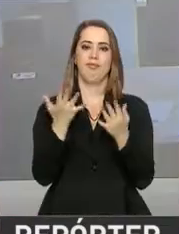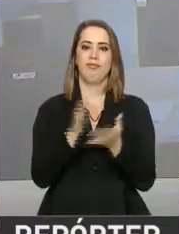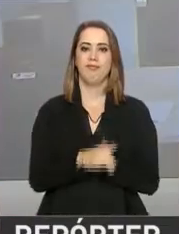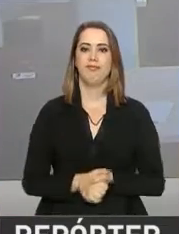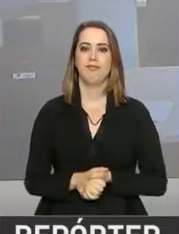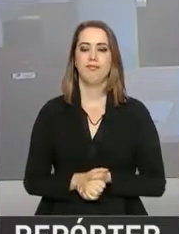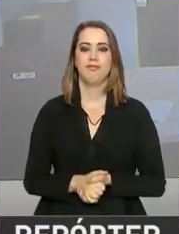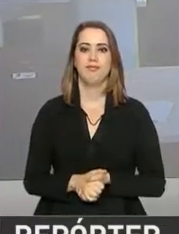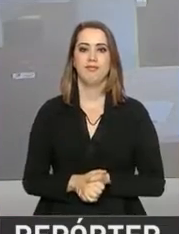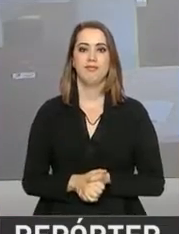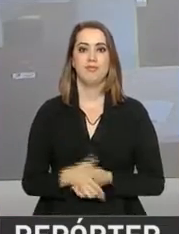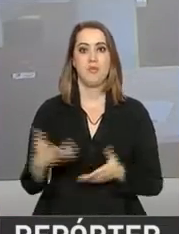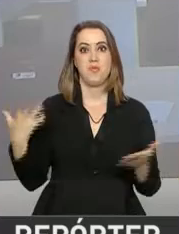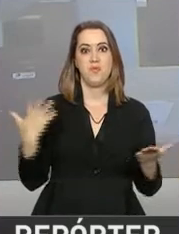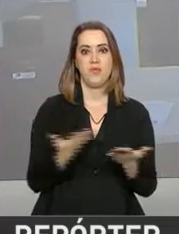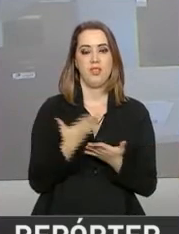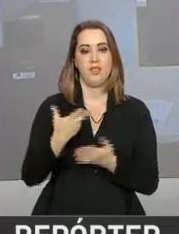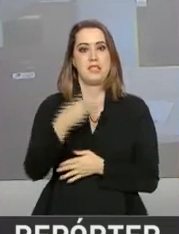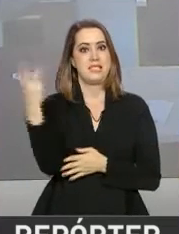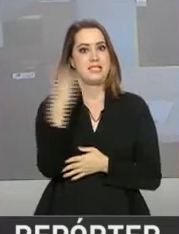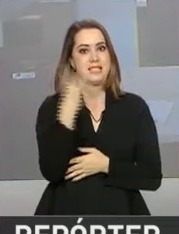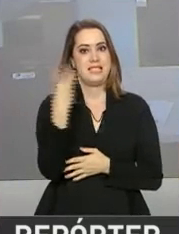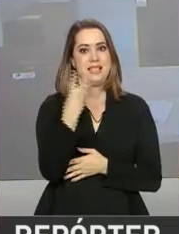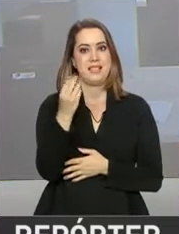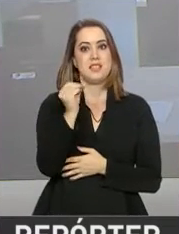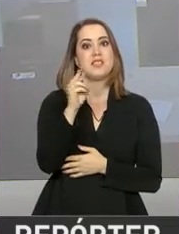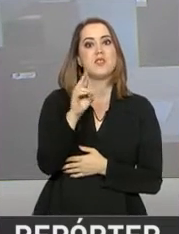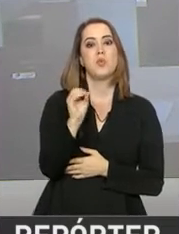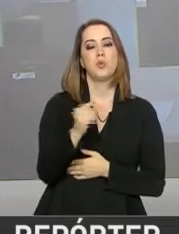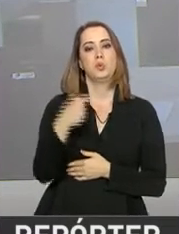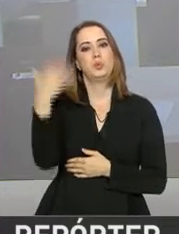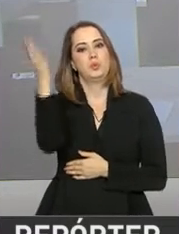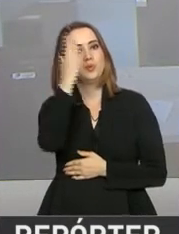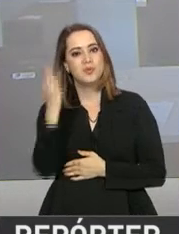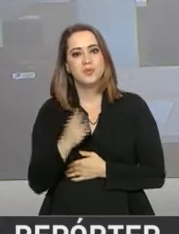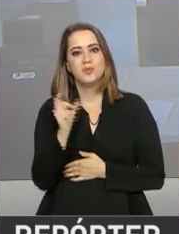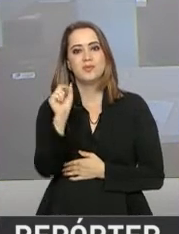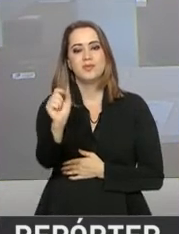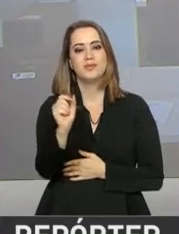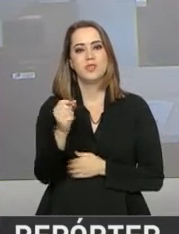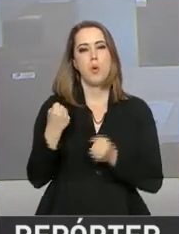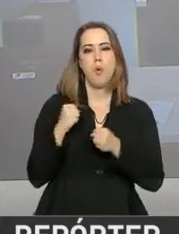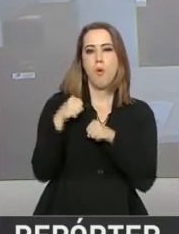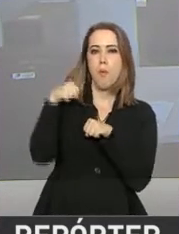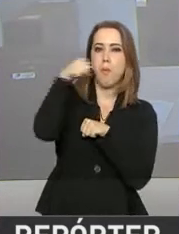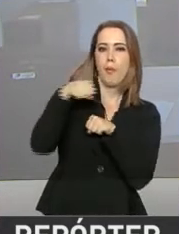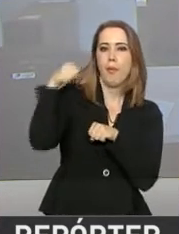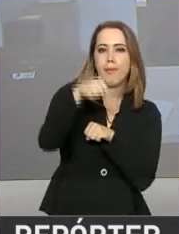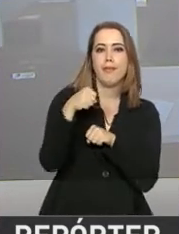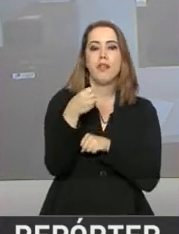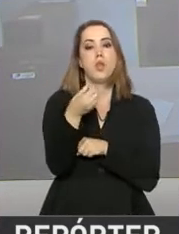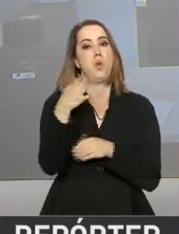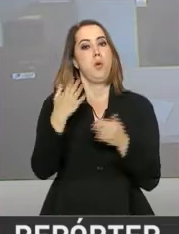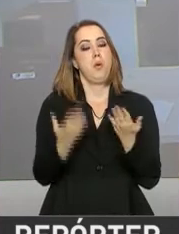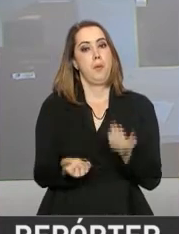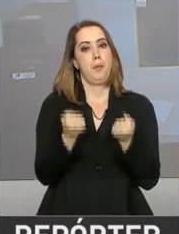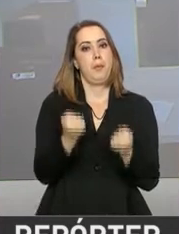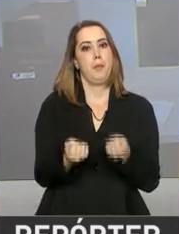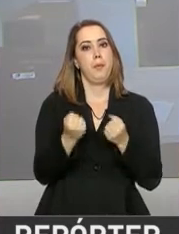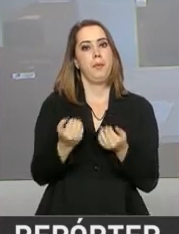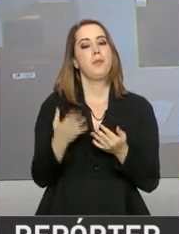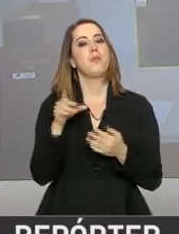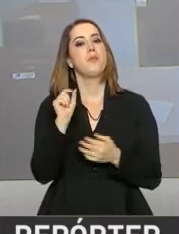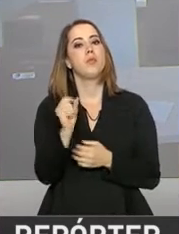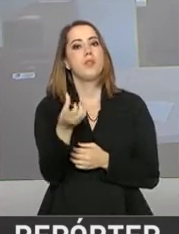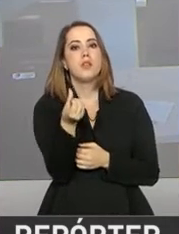e saiu há pouco a terceira medalha de ouro para o time brasil foi no boxe categoria peso ligeiro com atletas